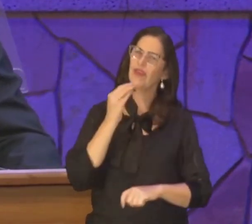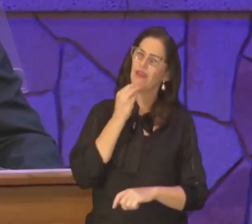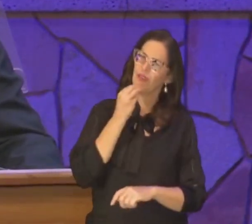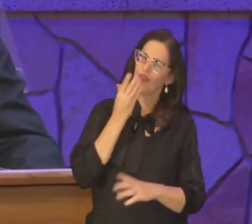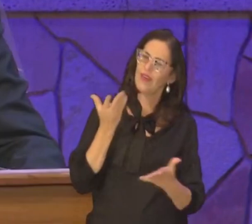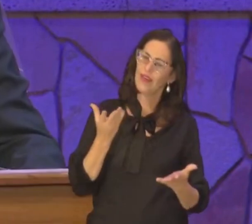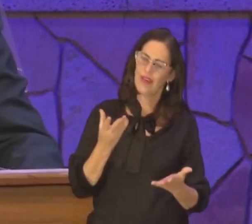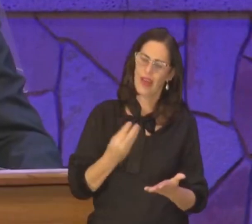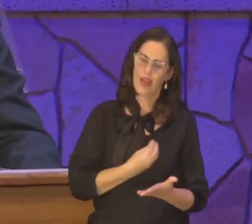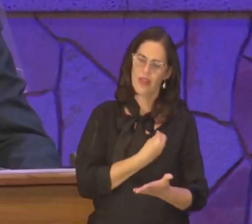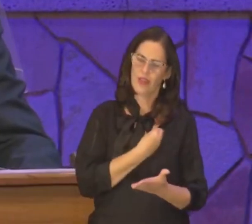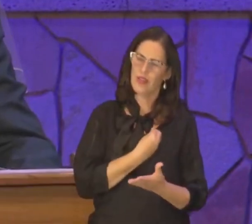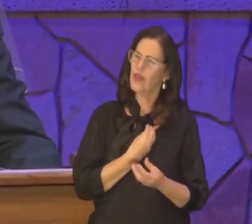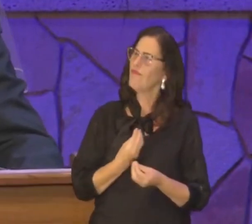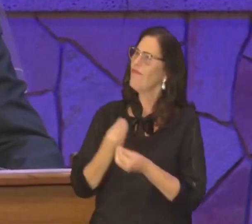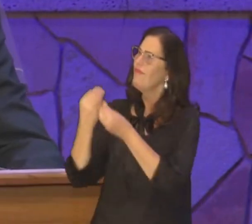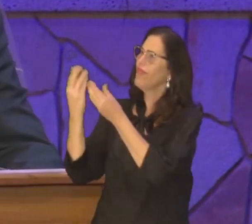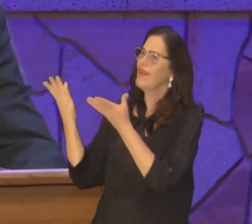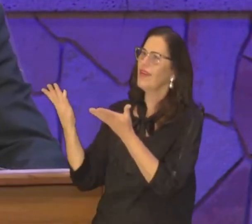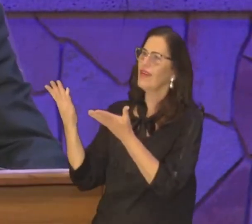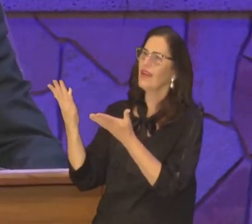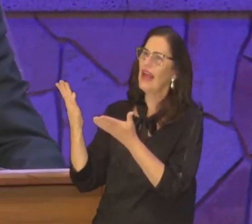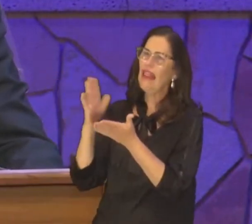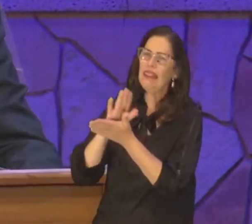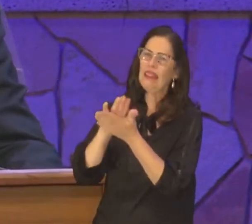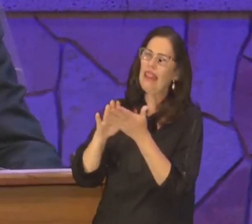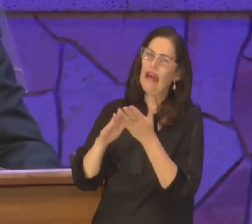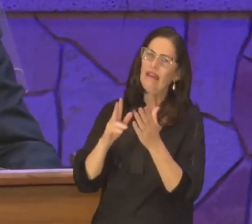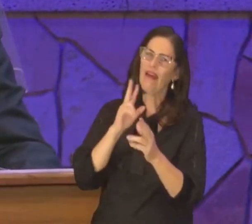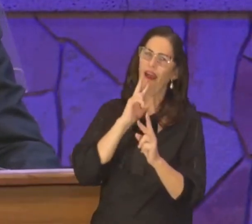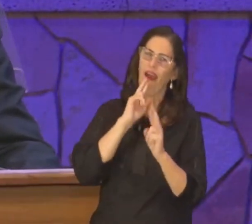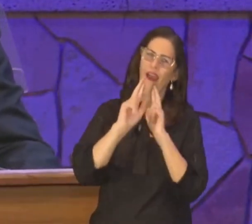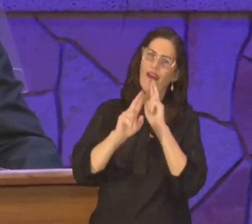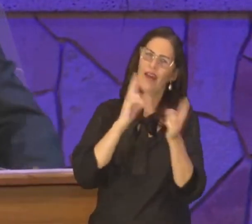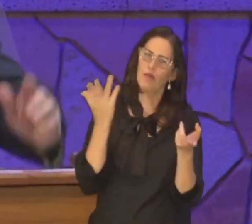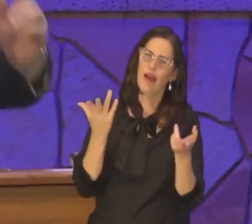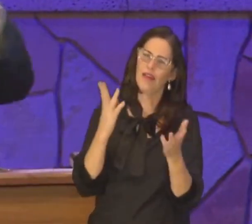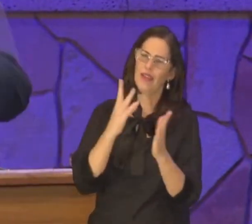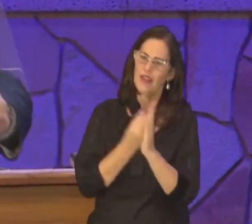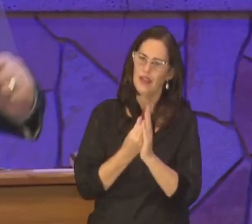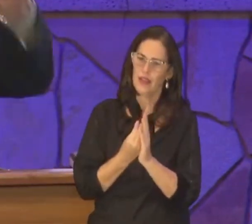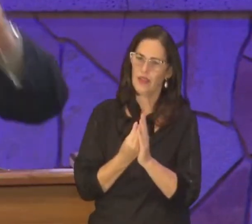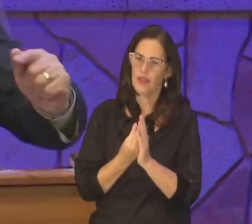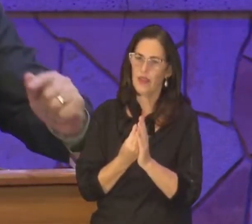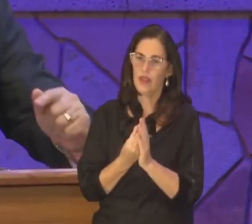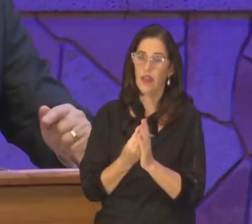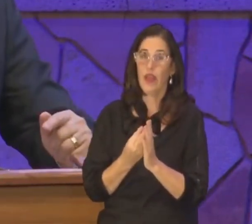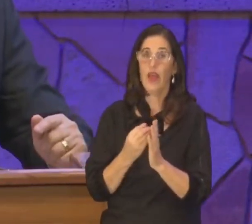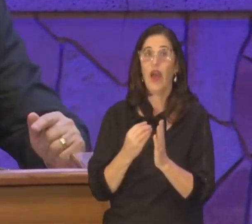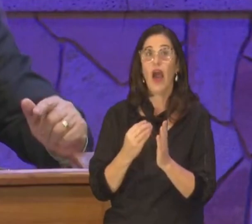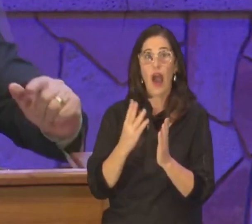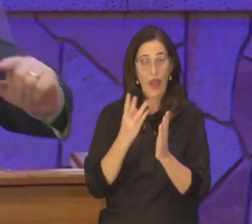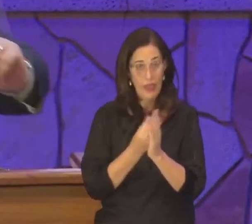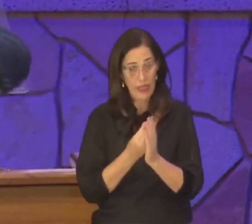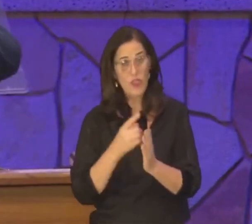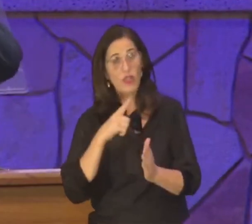igreja viver para o Senhor, que o Senhor não tenha nada a dizer a respeito desta igreja. Não que esta igreja não tenha problemas e dificuldades, porque não há